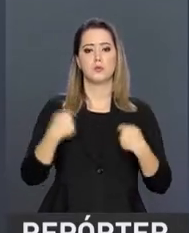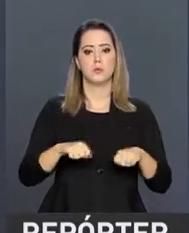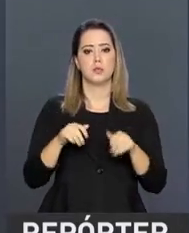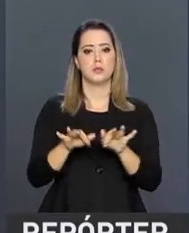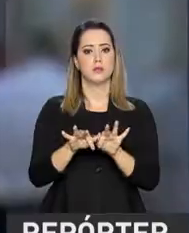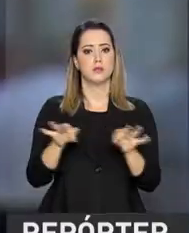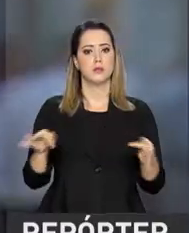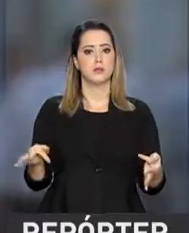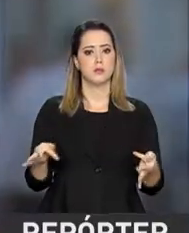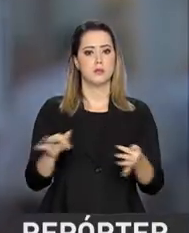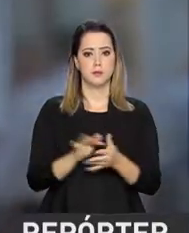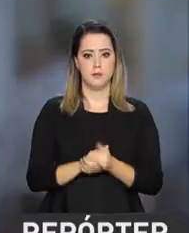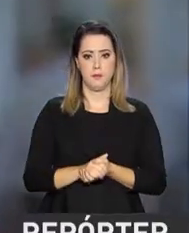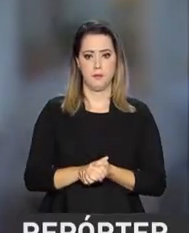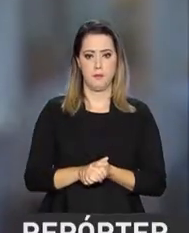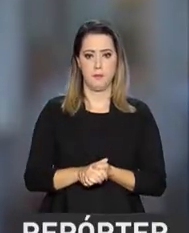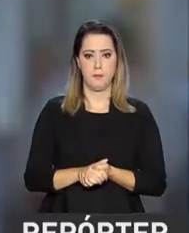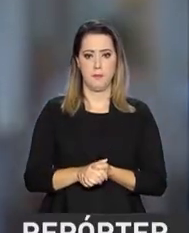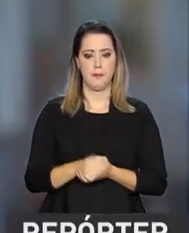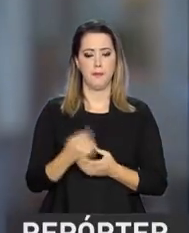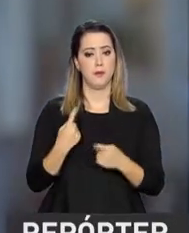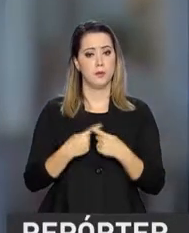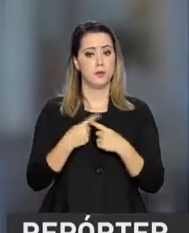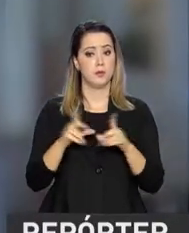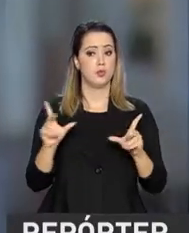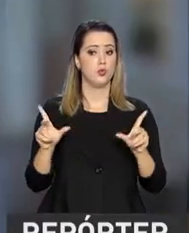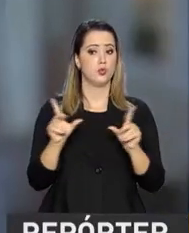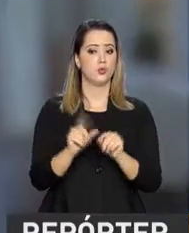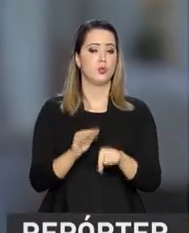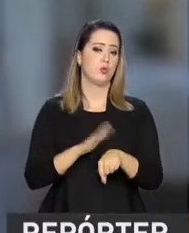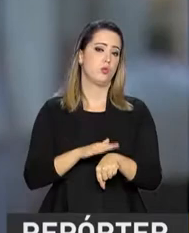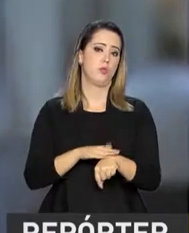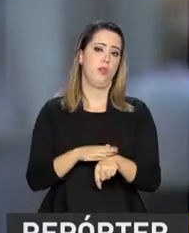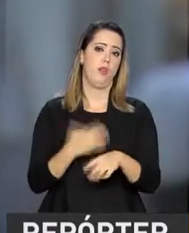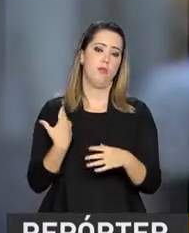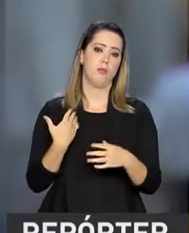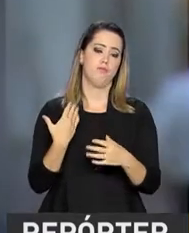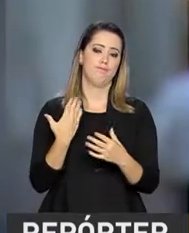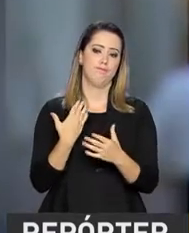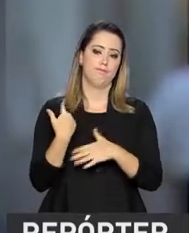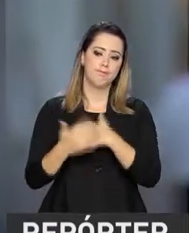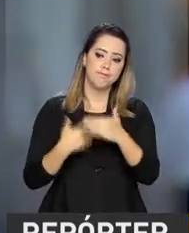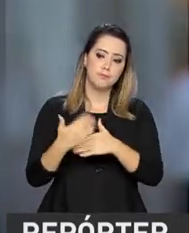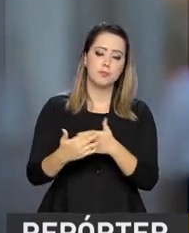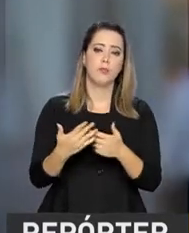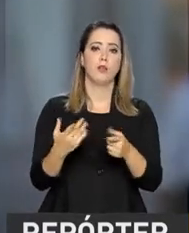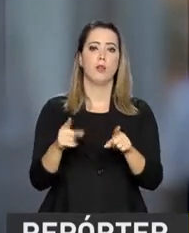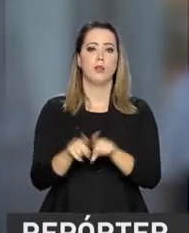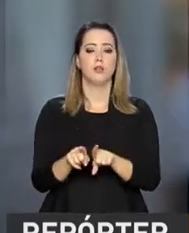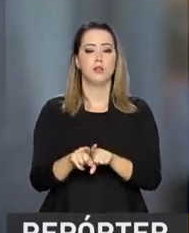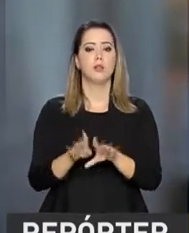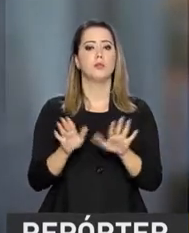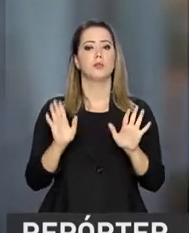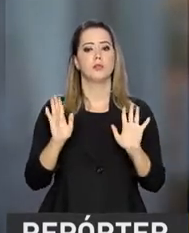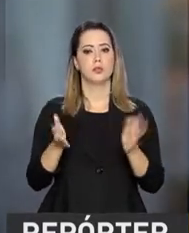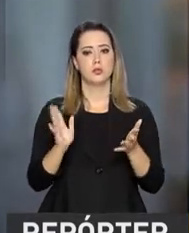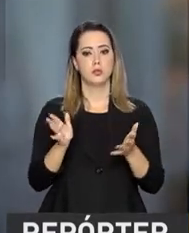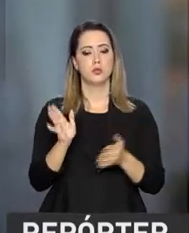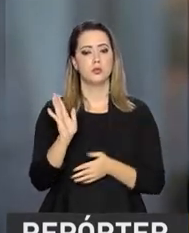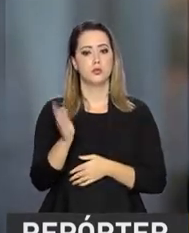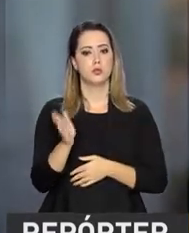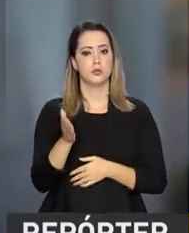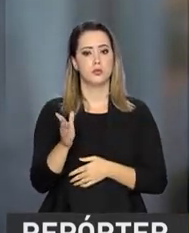simplificado dessa forma você reduz o tempo de processamento das informações dessa forma você também consequentemente já é